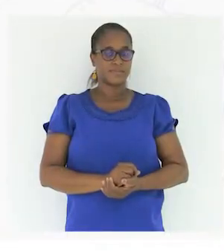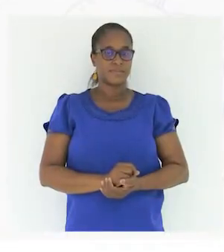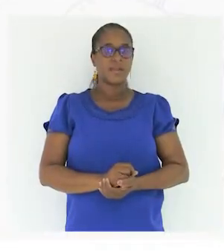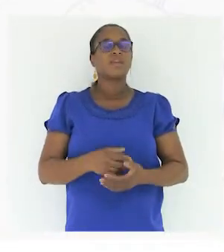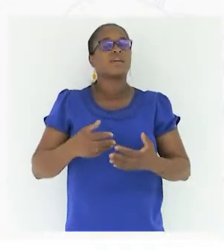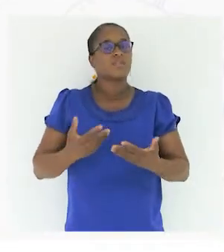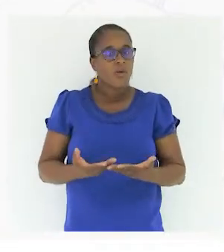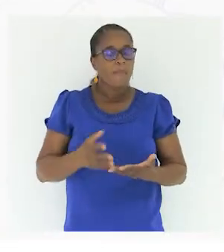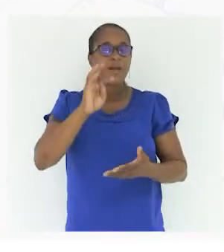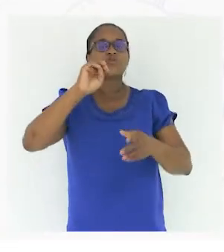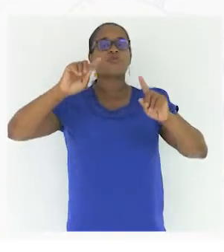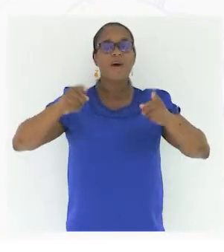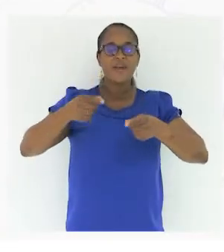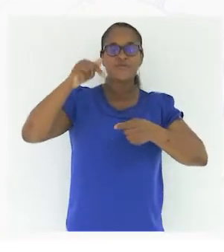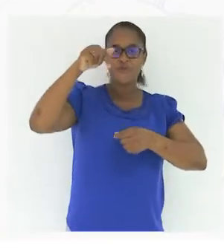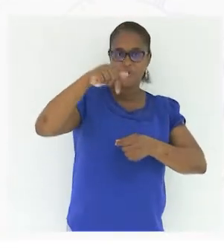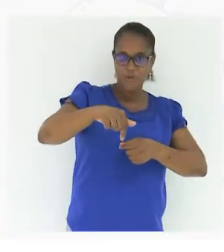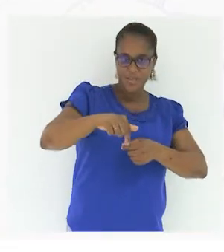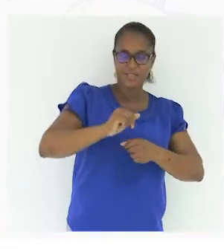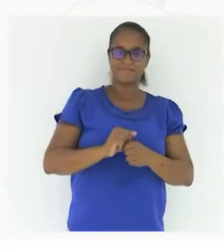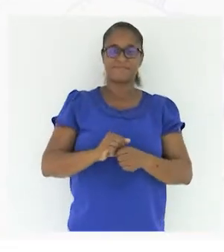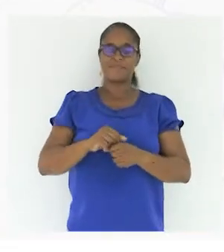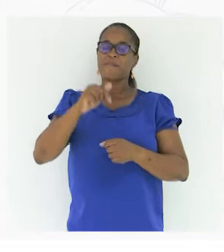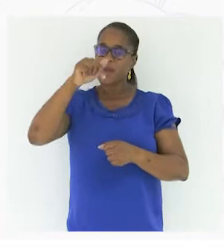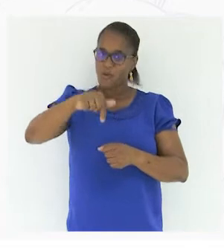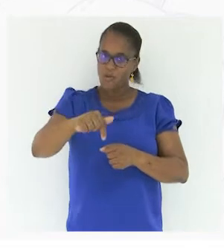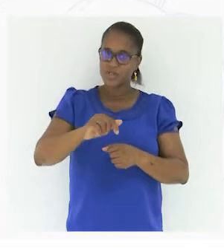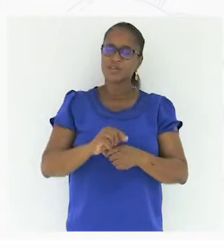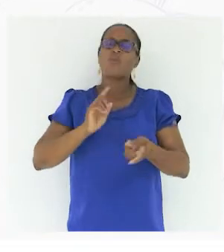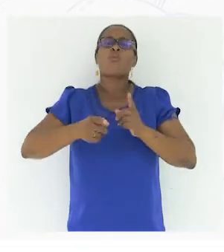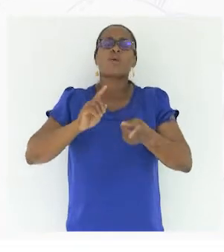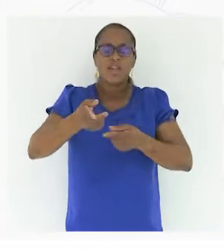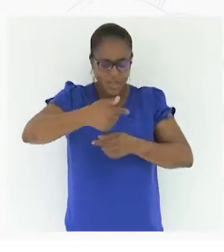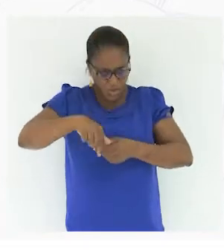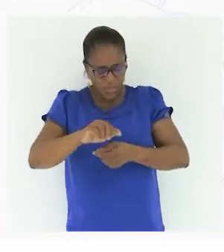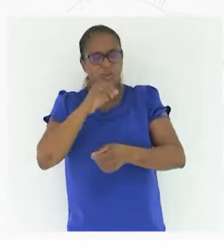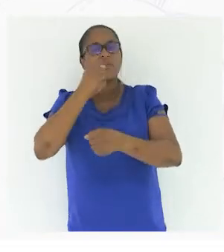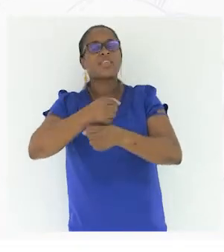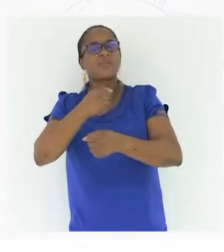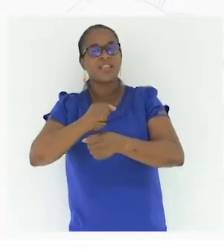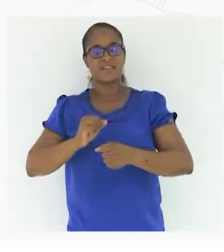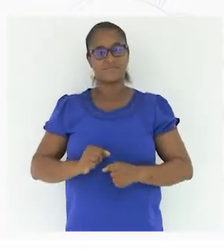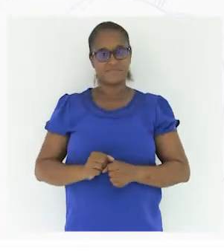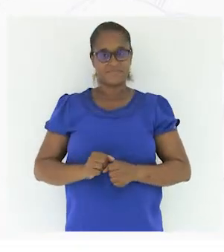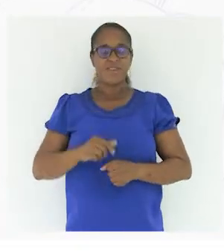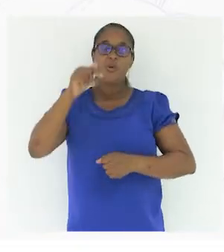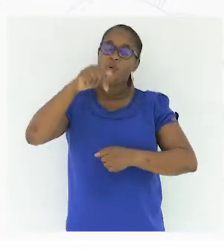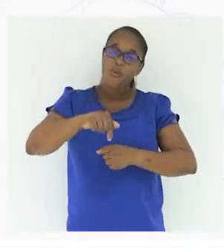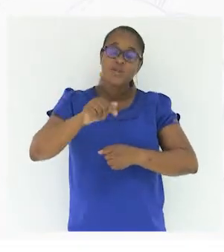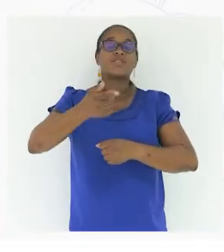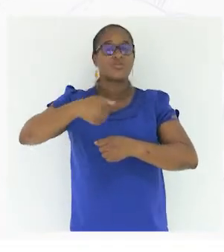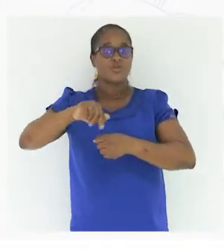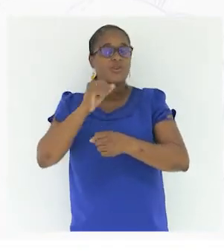E para o sumário de hoje, o que é que nós vamos trabalhar? Hoje nós